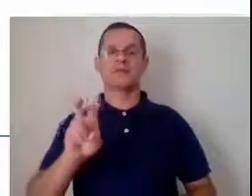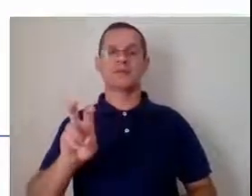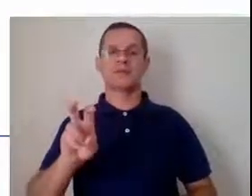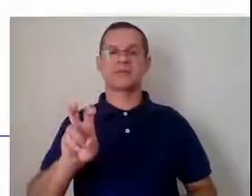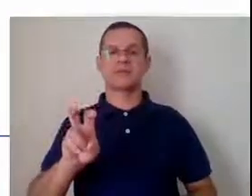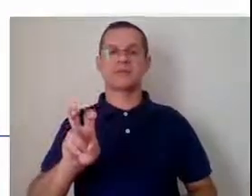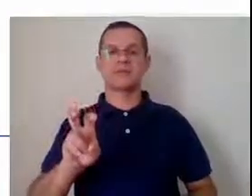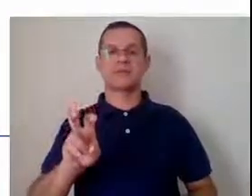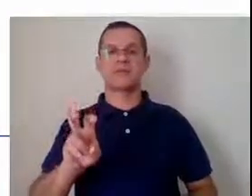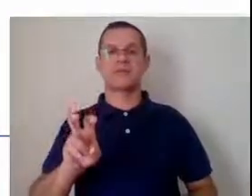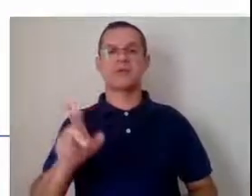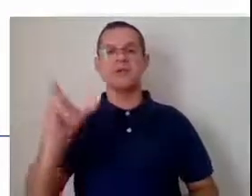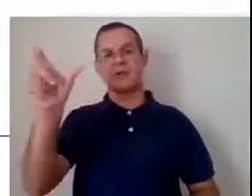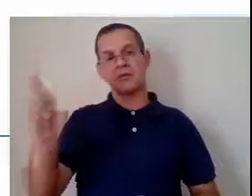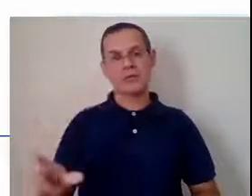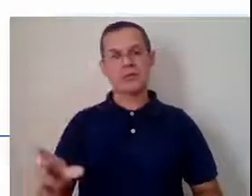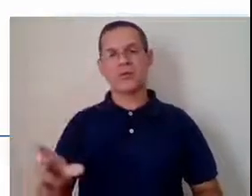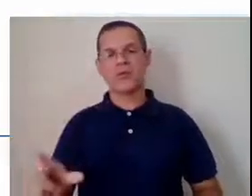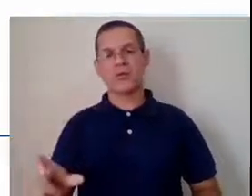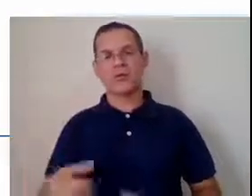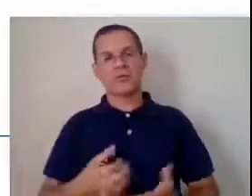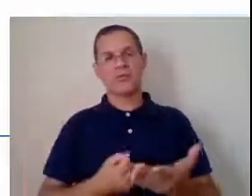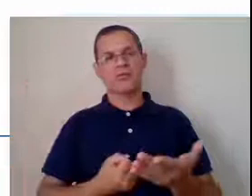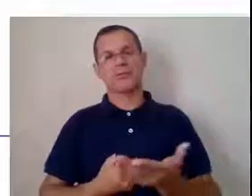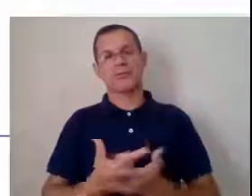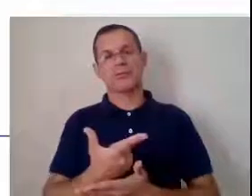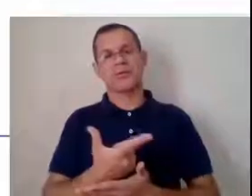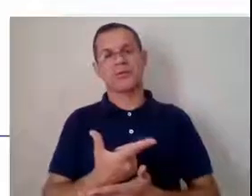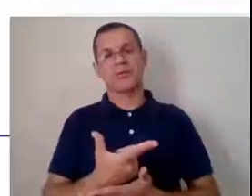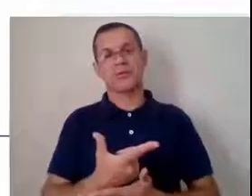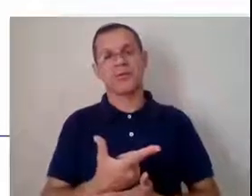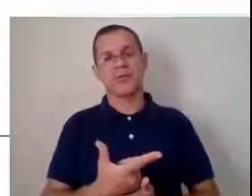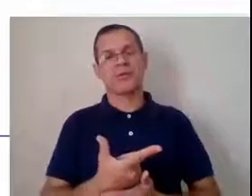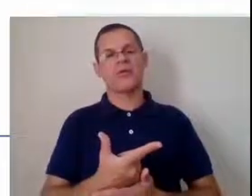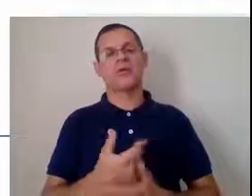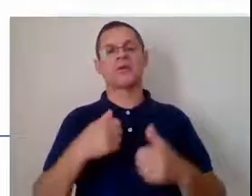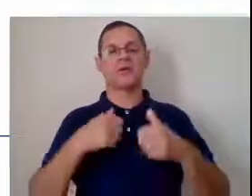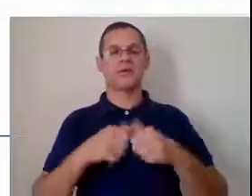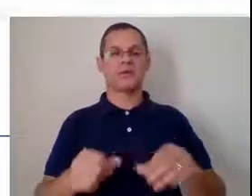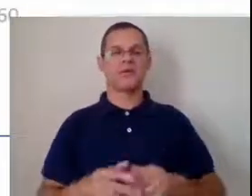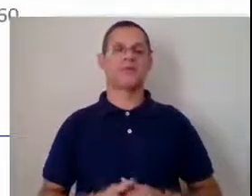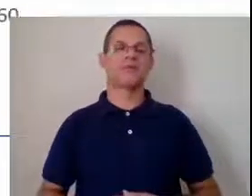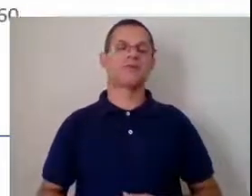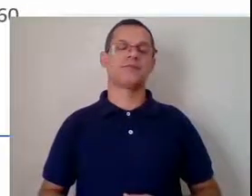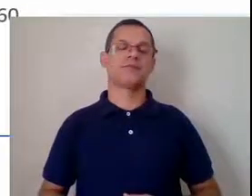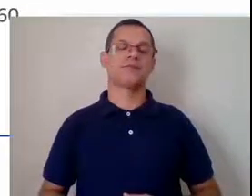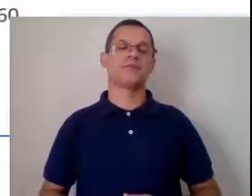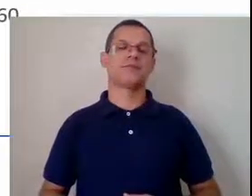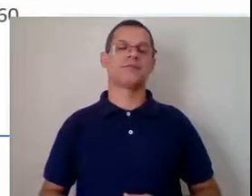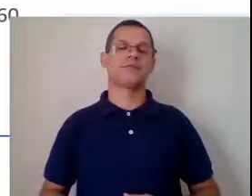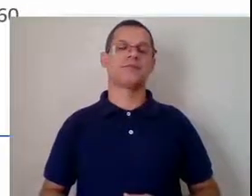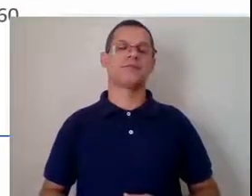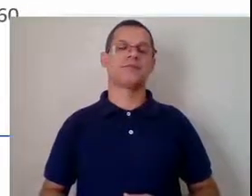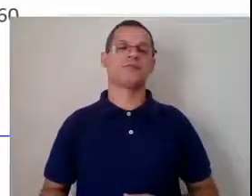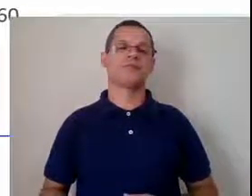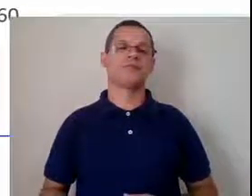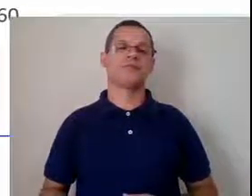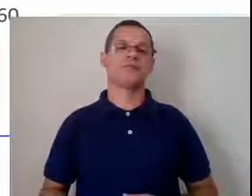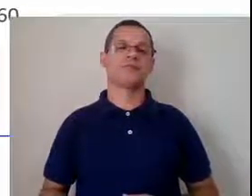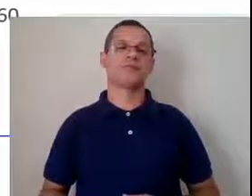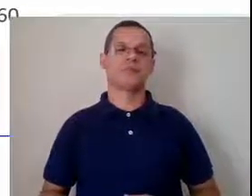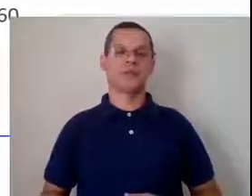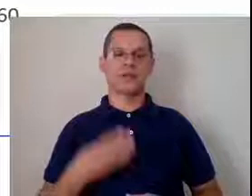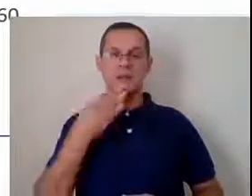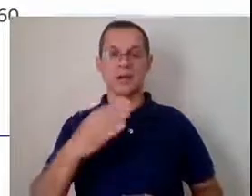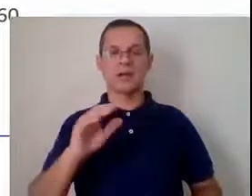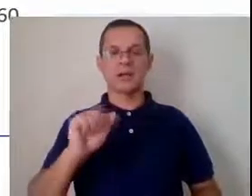5 pessoas que consomem esse, deixa eu voltar aqui, marca A,